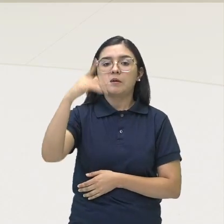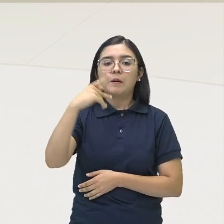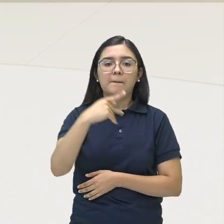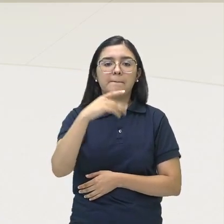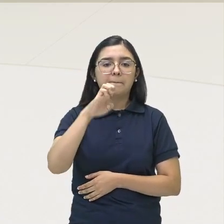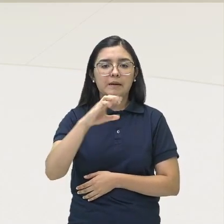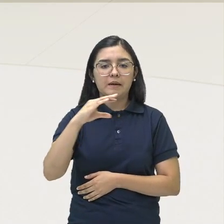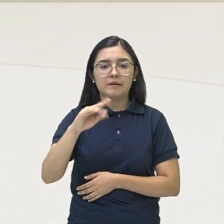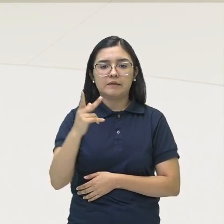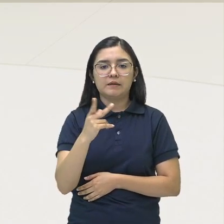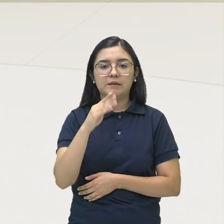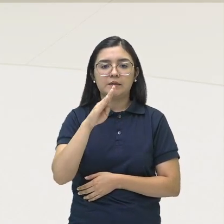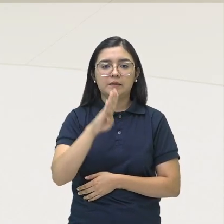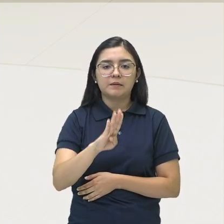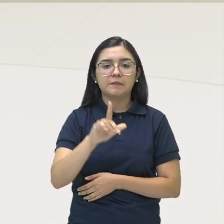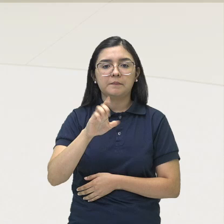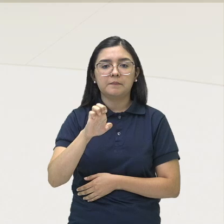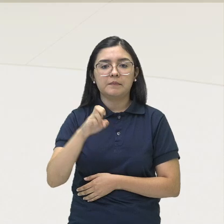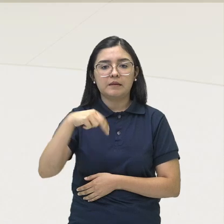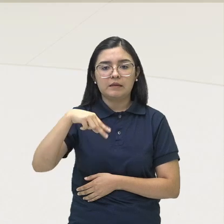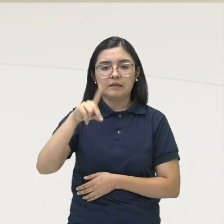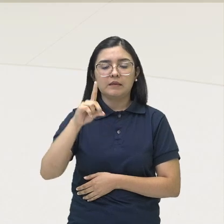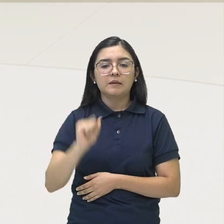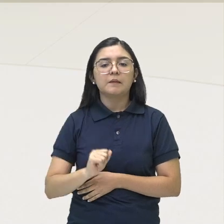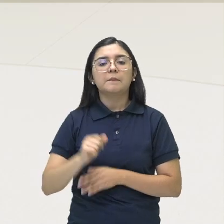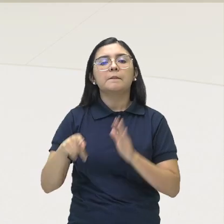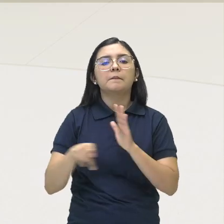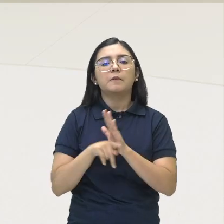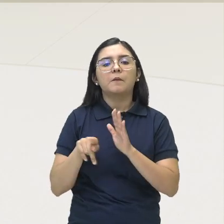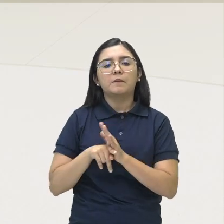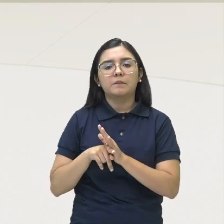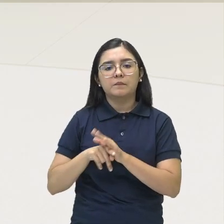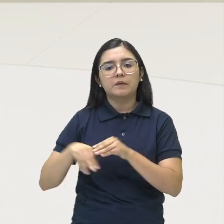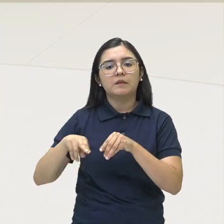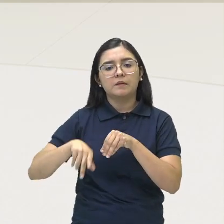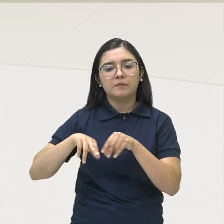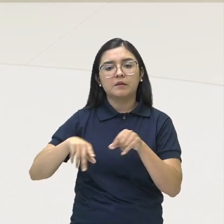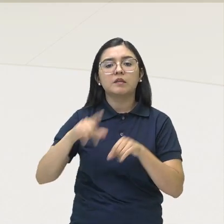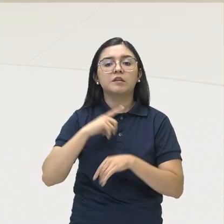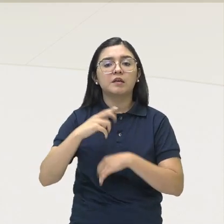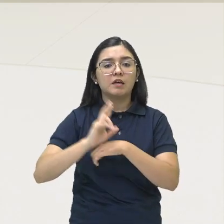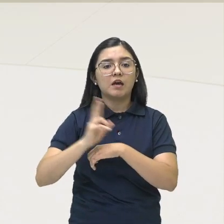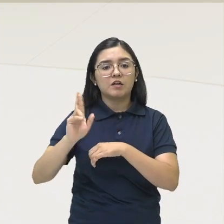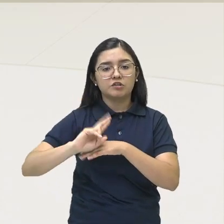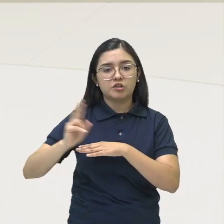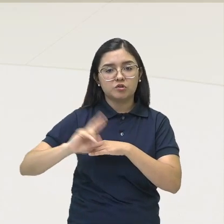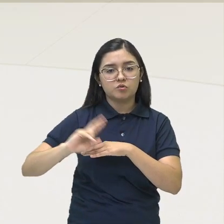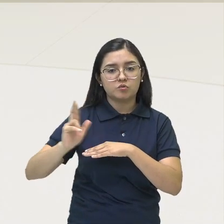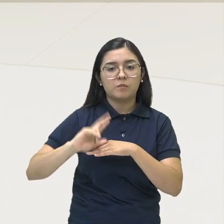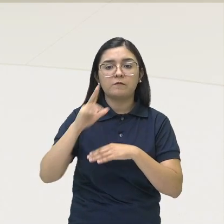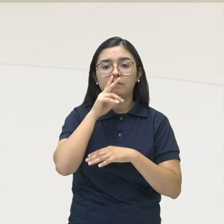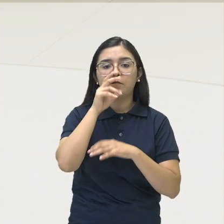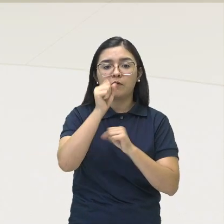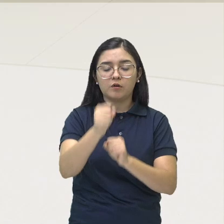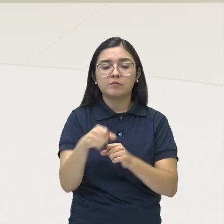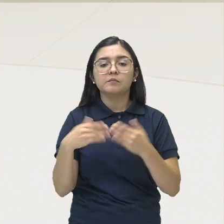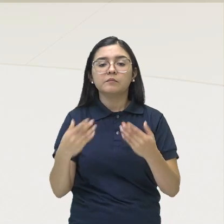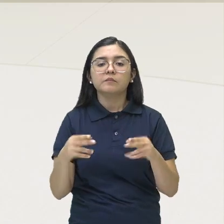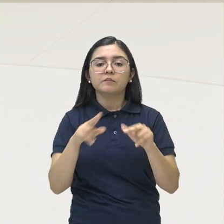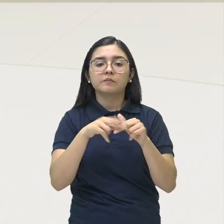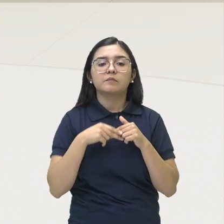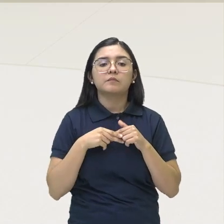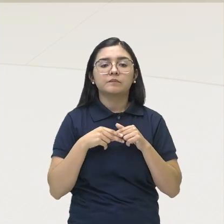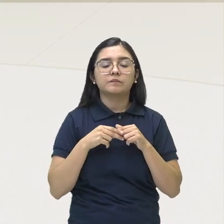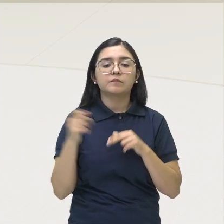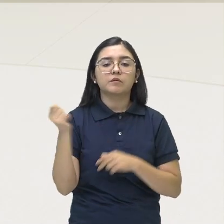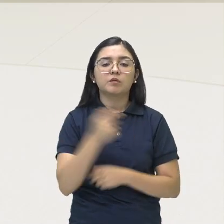né, procedente das minas lá na Boêmia, tinham radiações mais intensas correspondente ao teor do